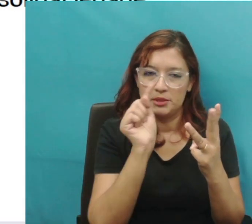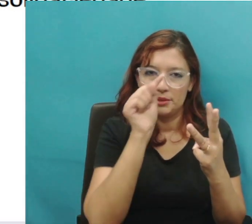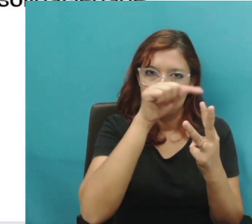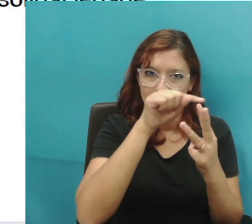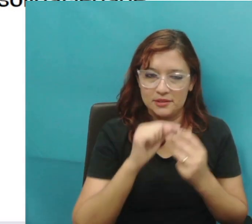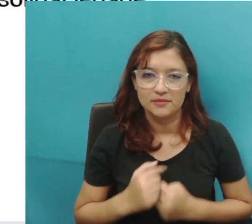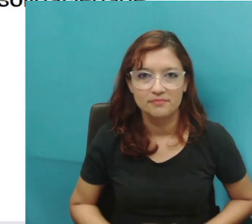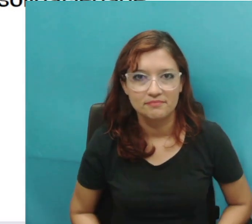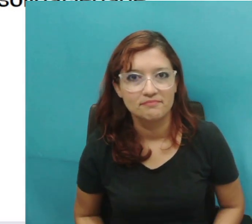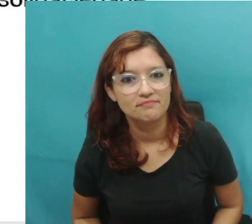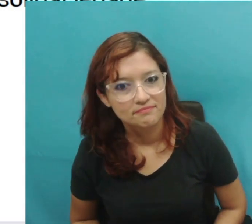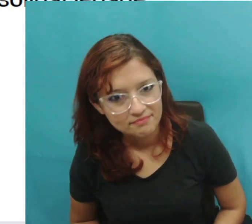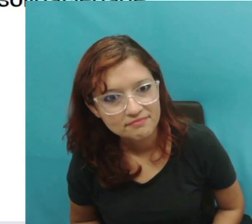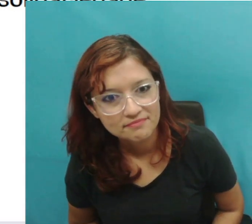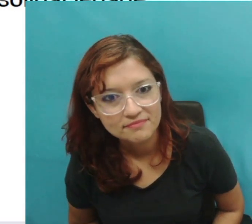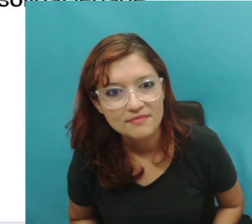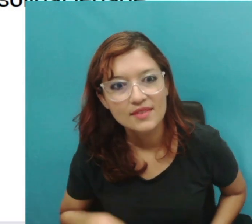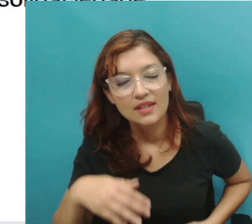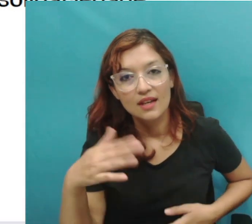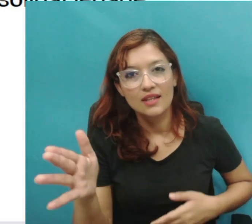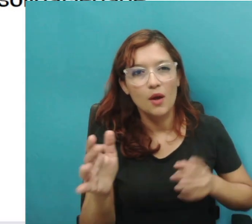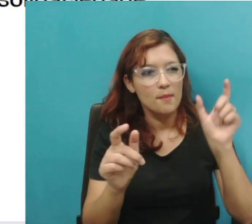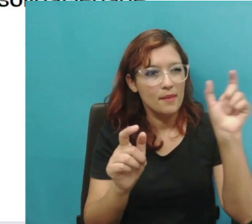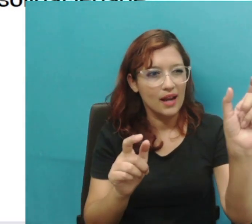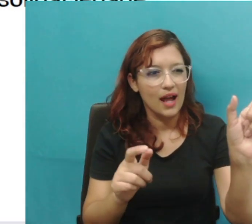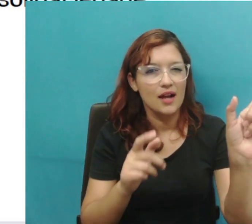ao terceiro item.